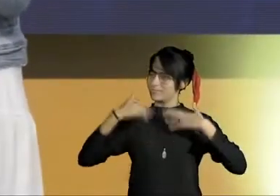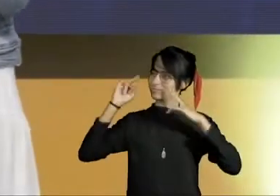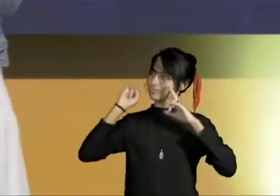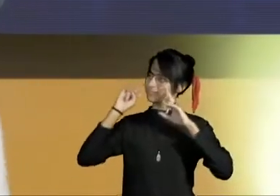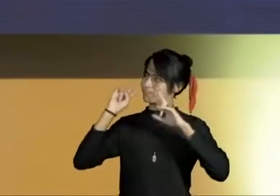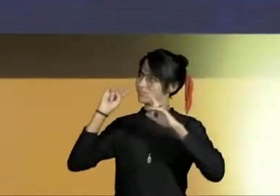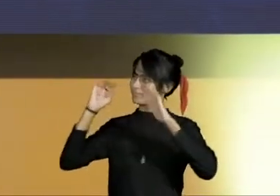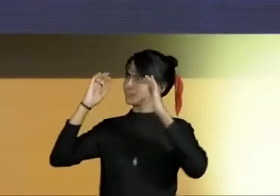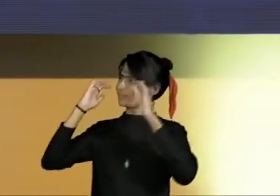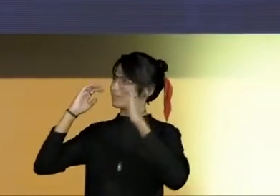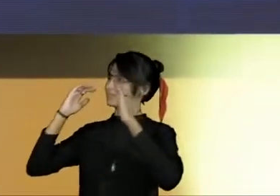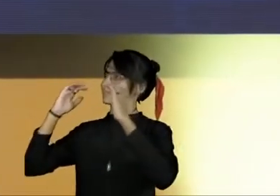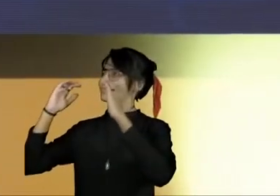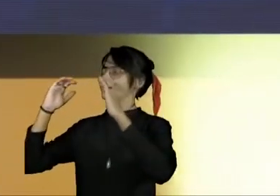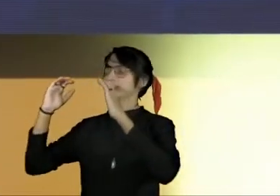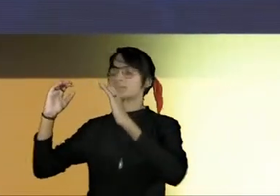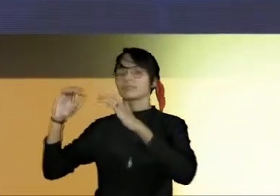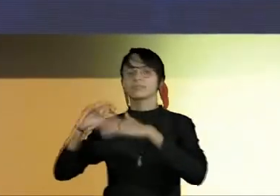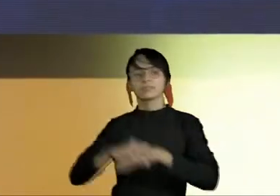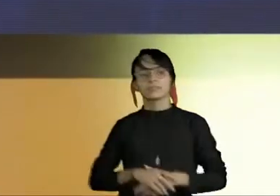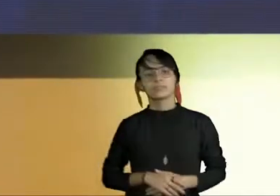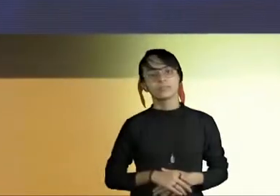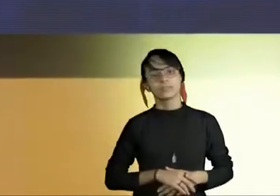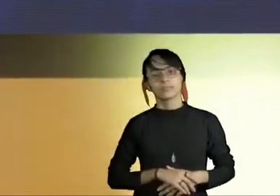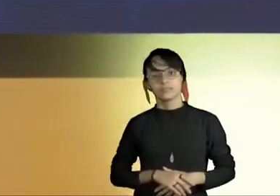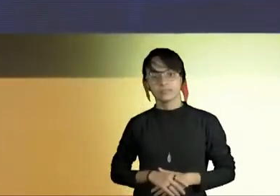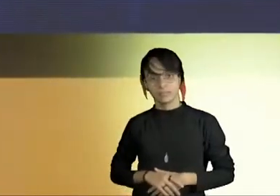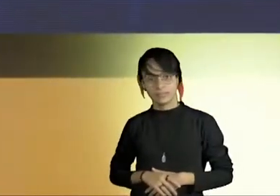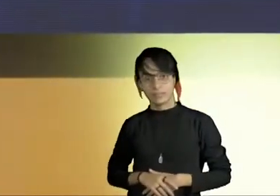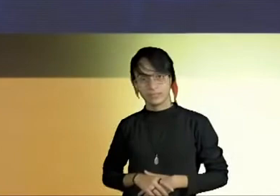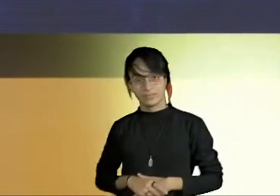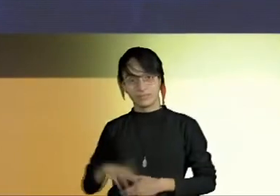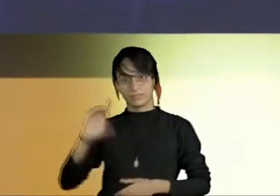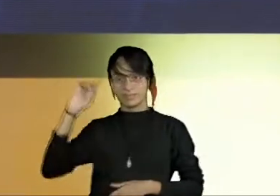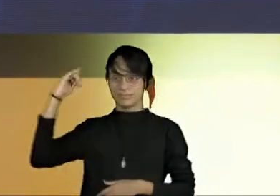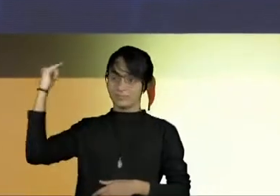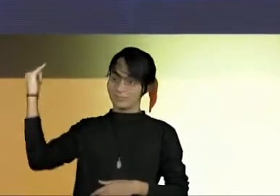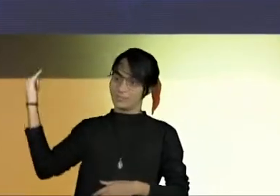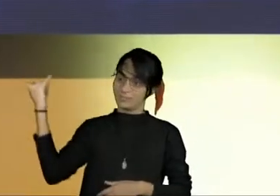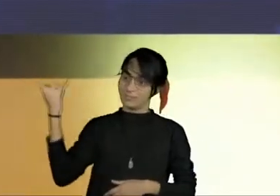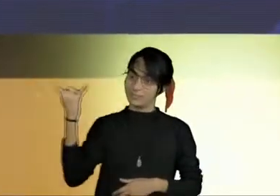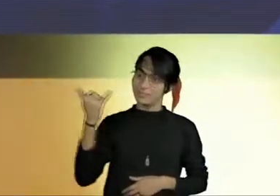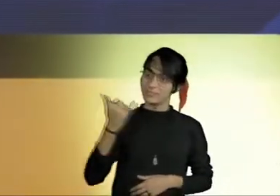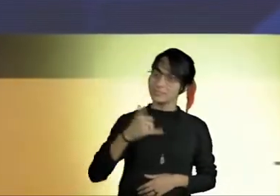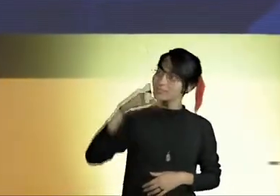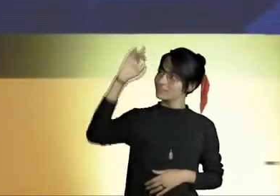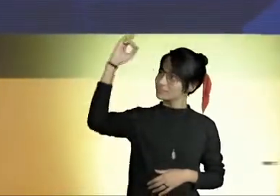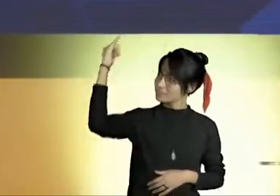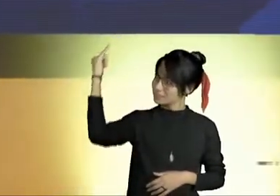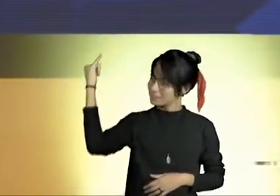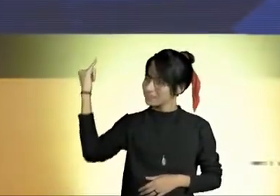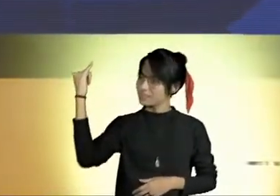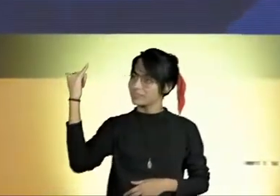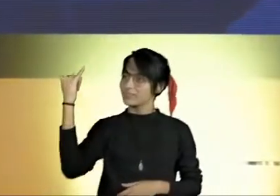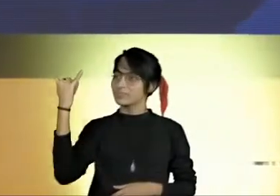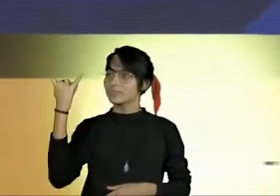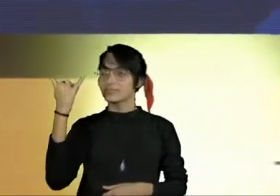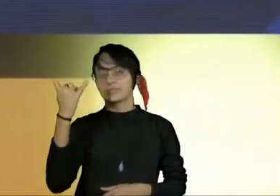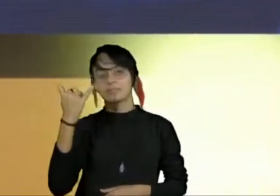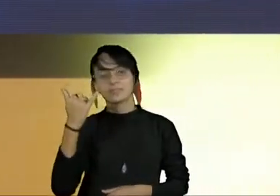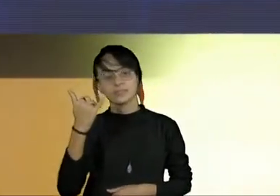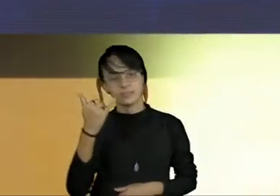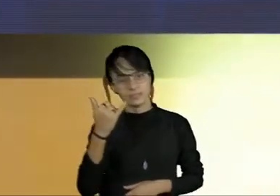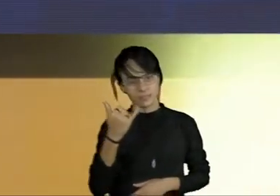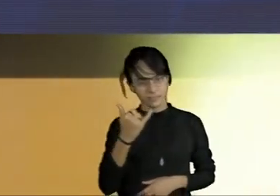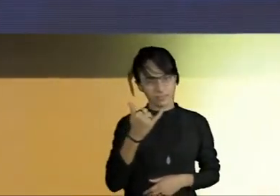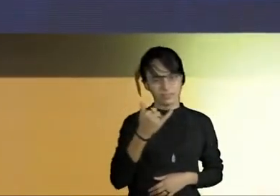teu, fala Deus, Fala, Deus. Feche os teus olhos, curve